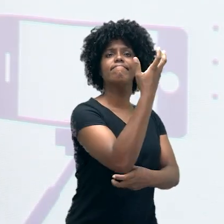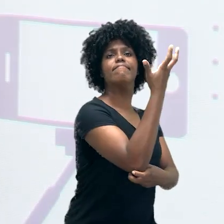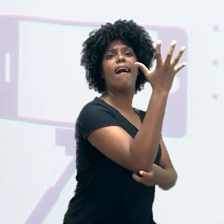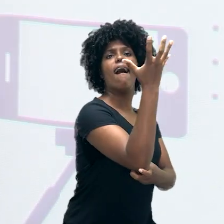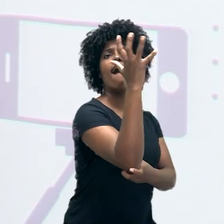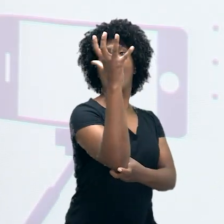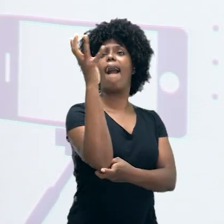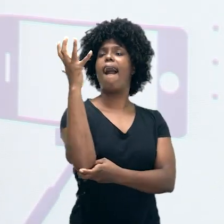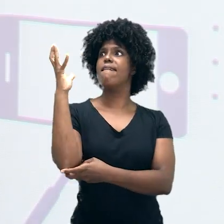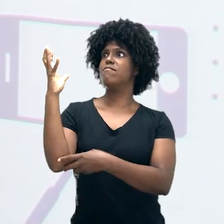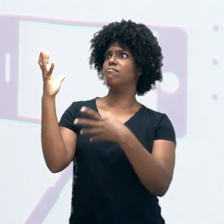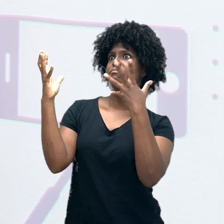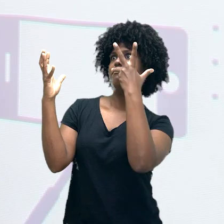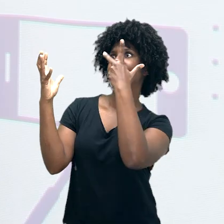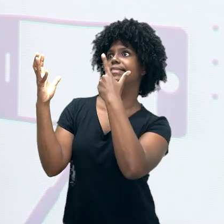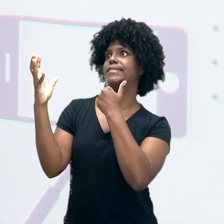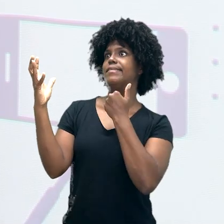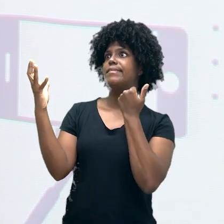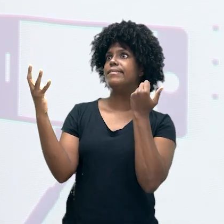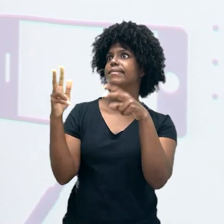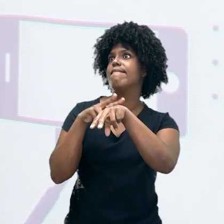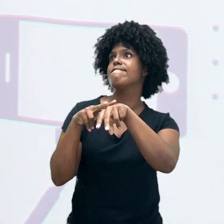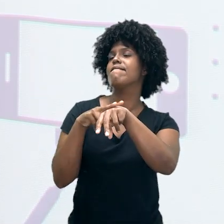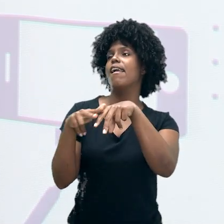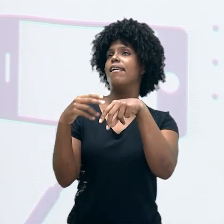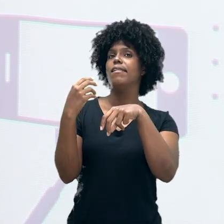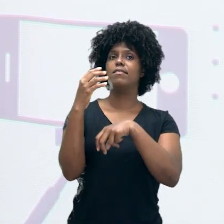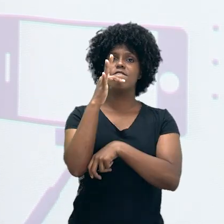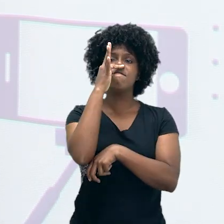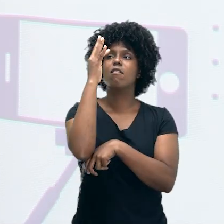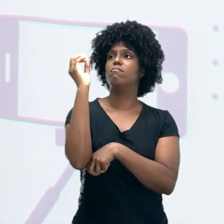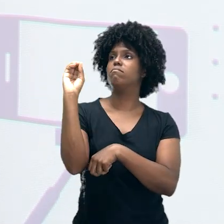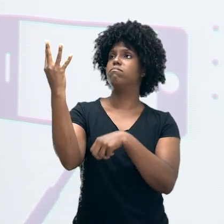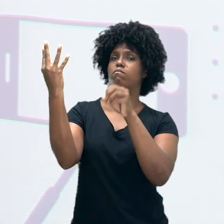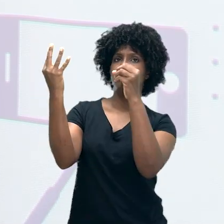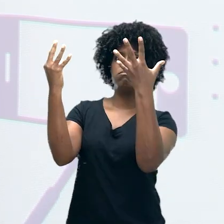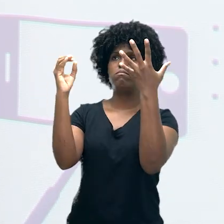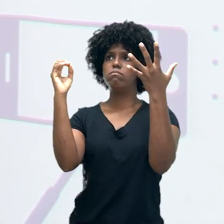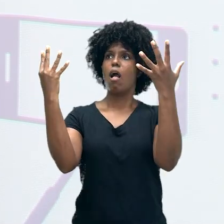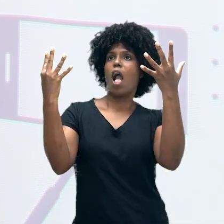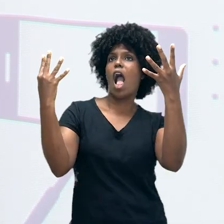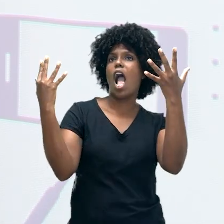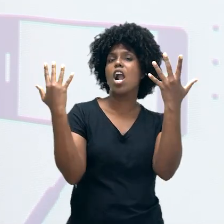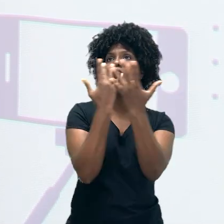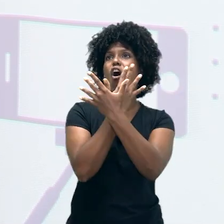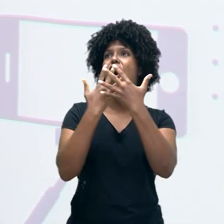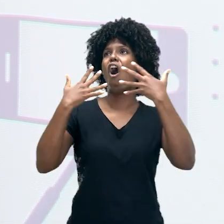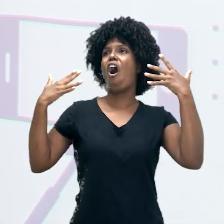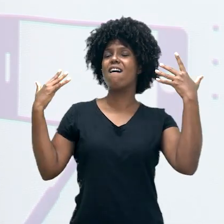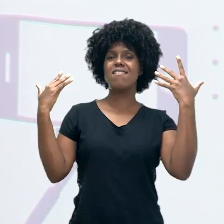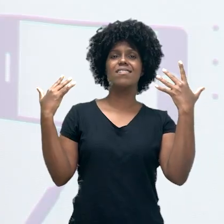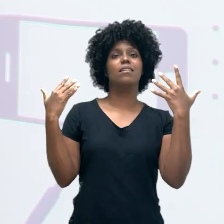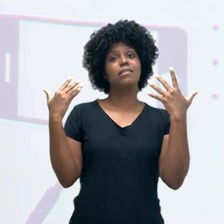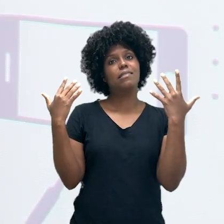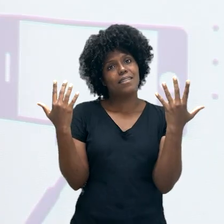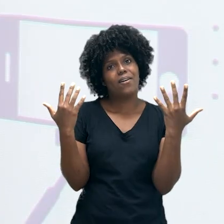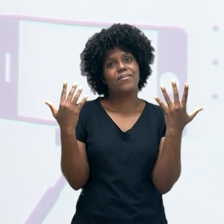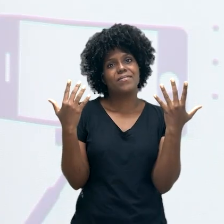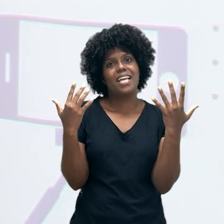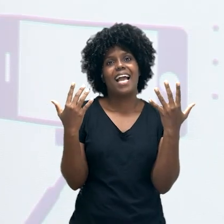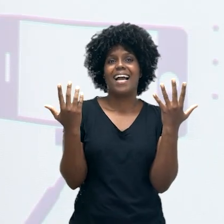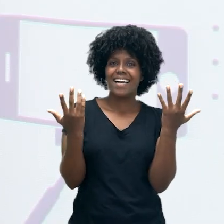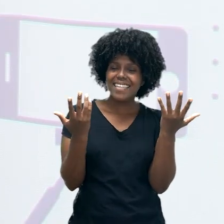as árvores que estão em volta sejam exuberantes, verdes, incríveis, pode ter flor, cor. E aí, se ela fosse